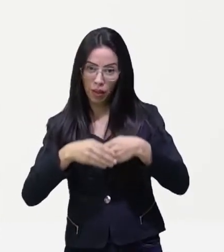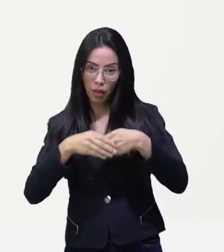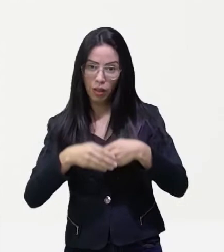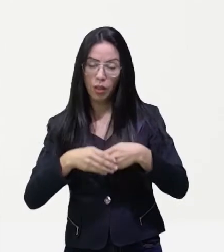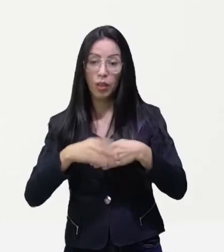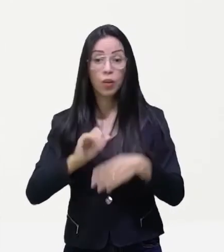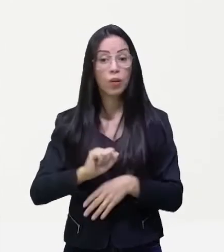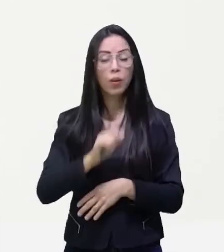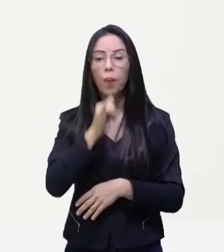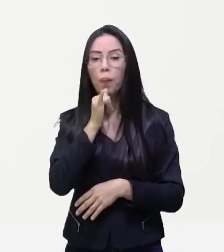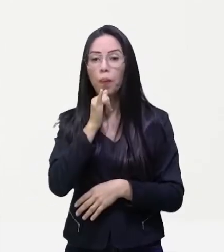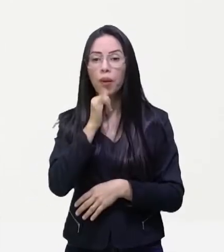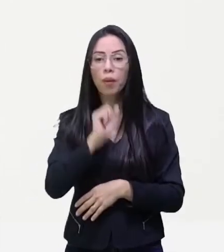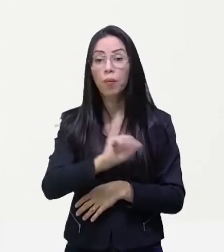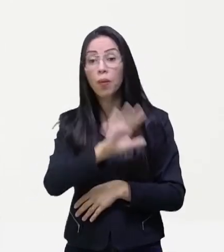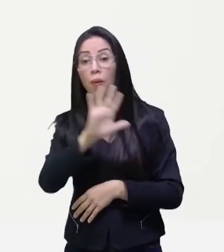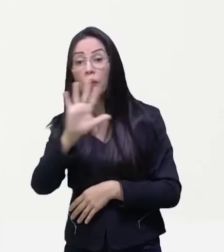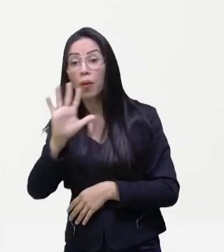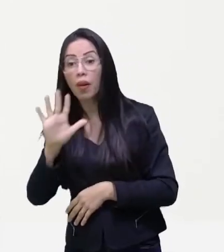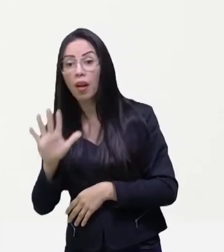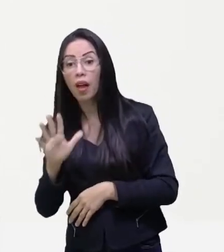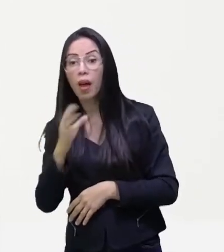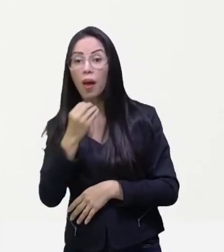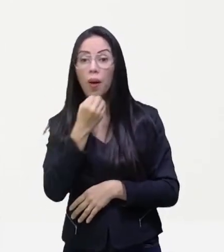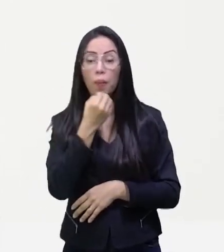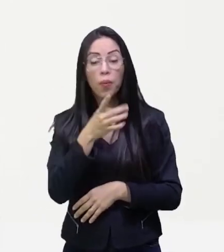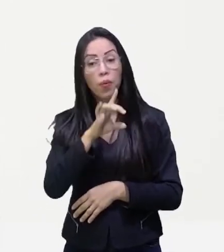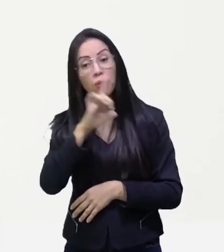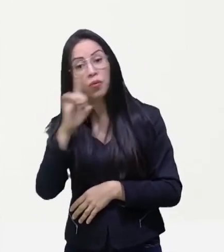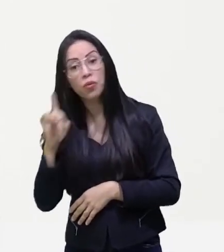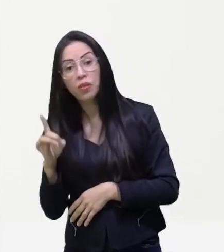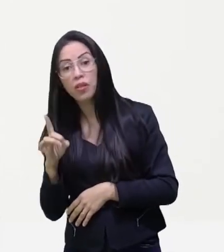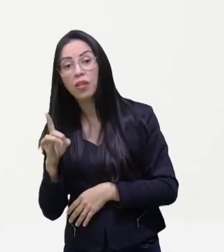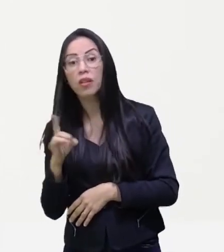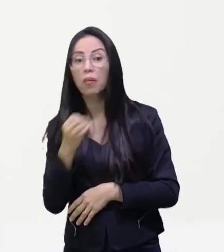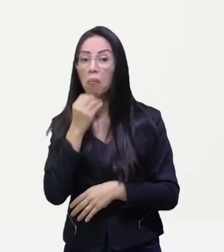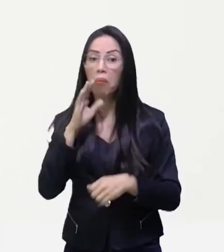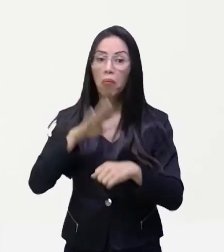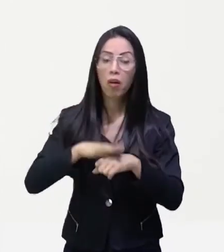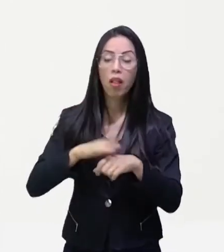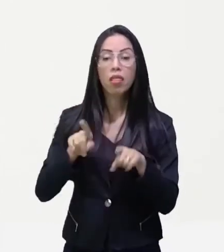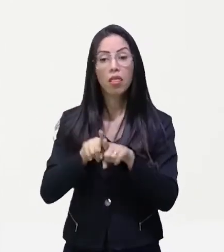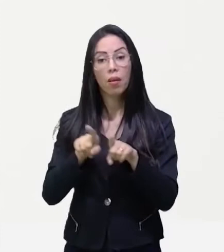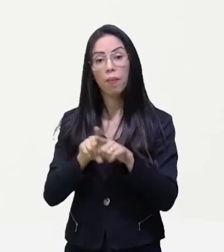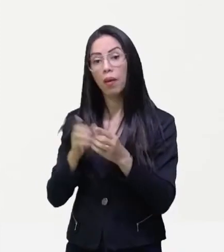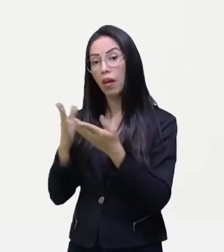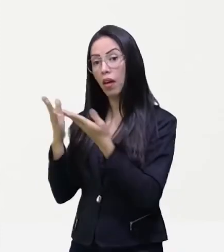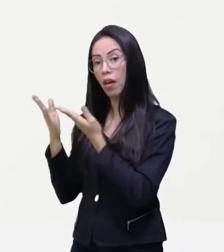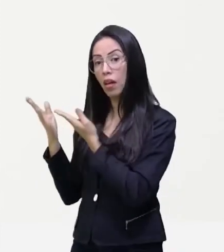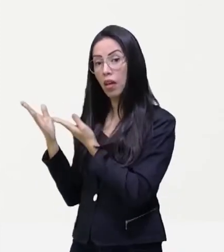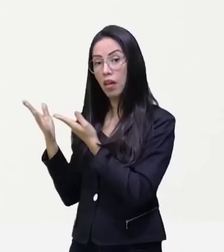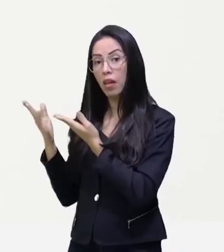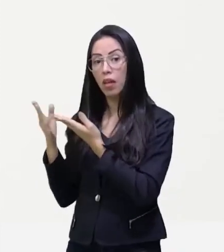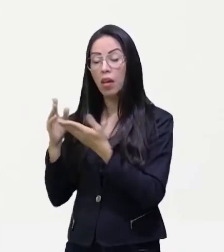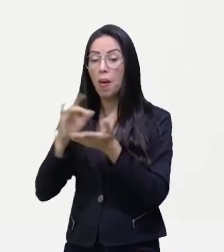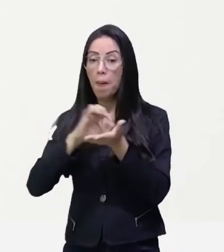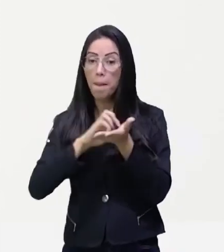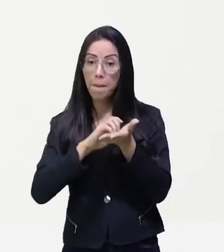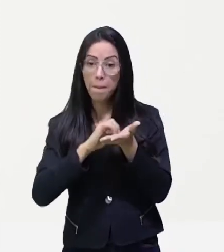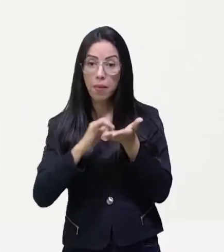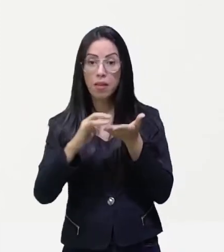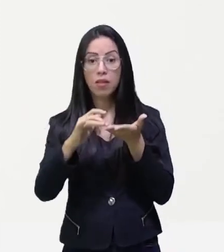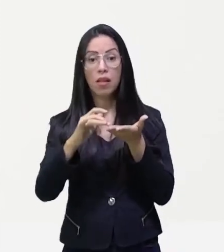cumprimento. A mensagem, que é o quê? O texto. E o remetente se